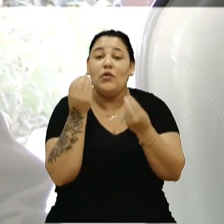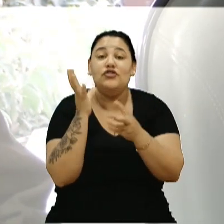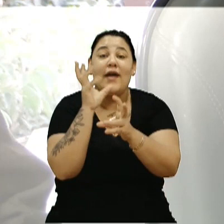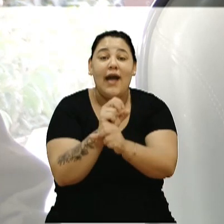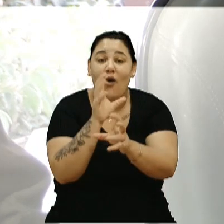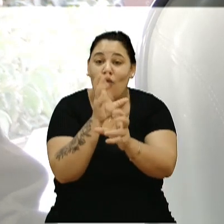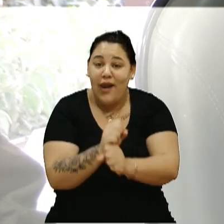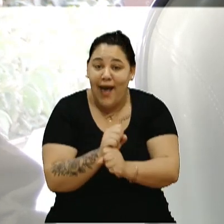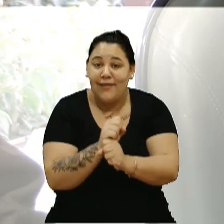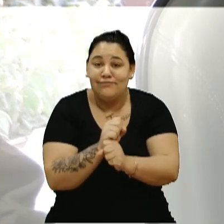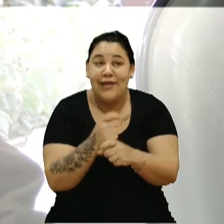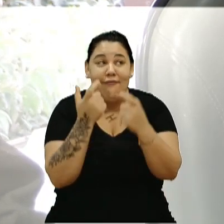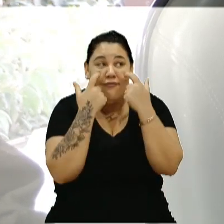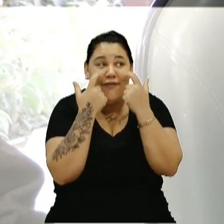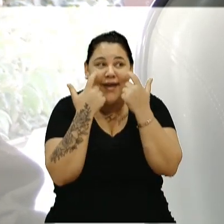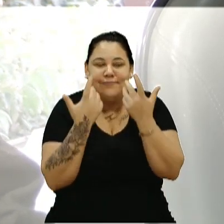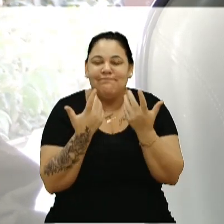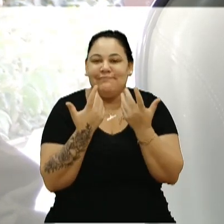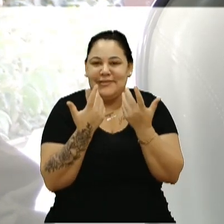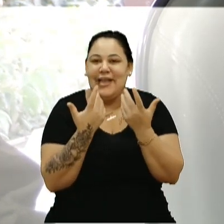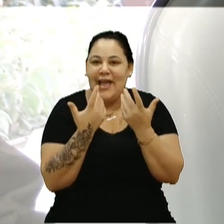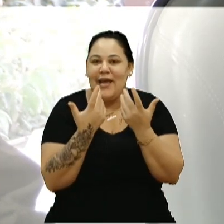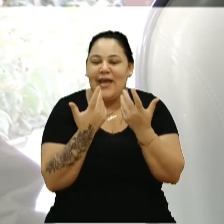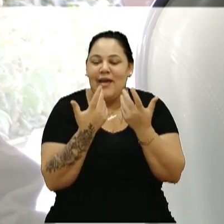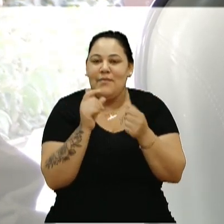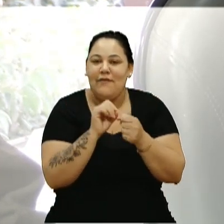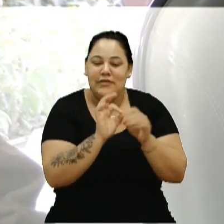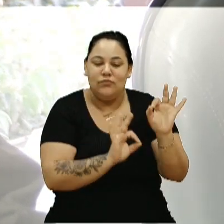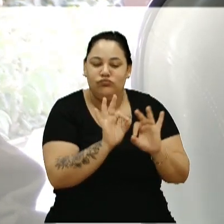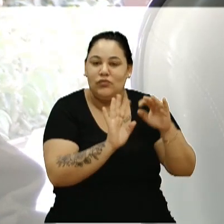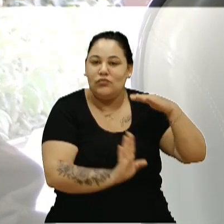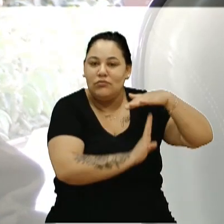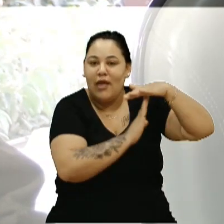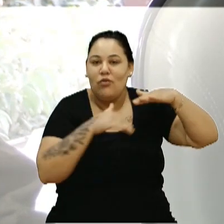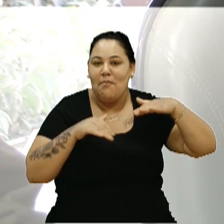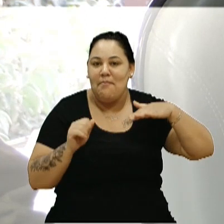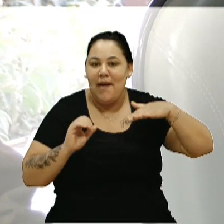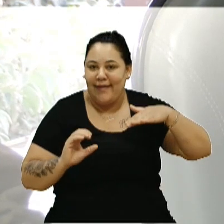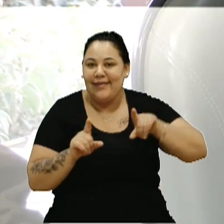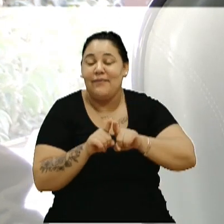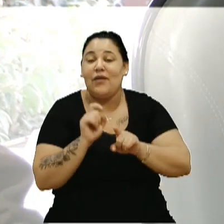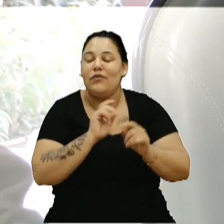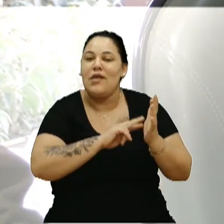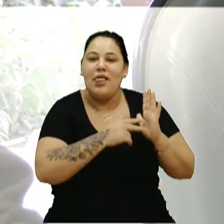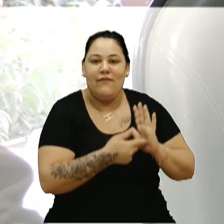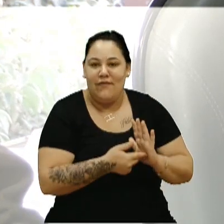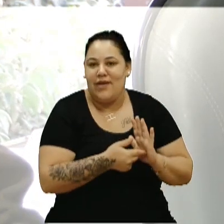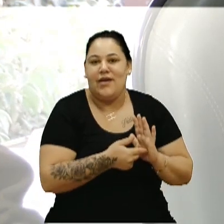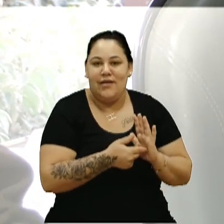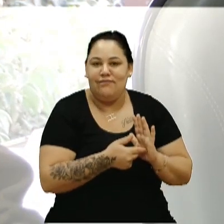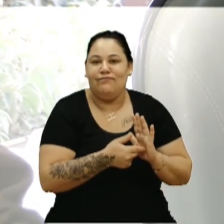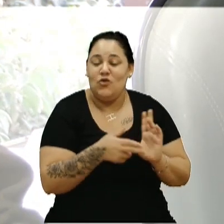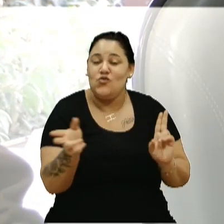esta situação sem um ajuste do teto MAC, no que significa a situação do